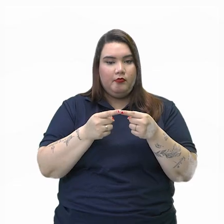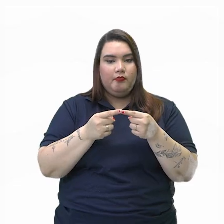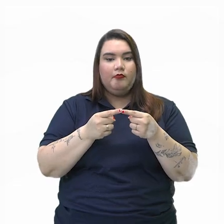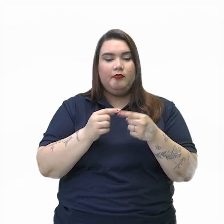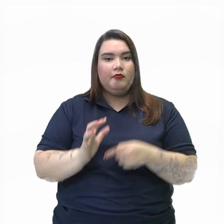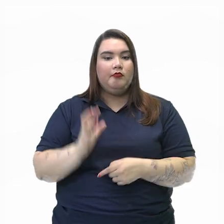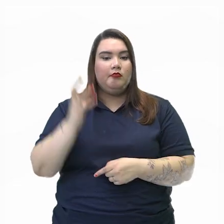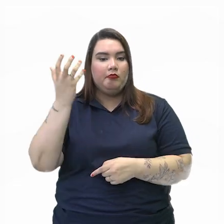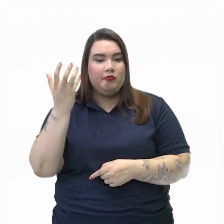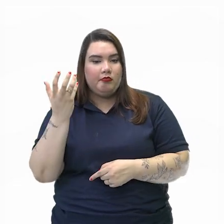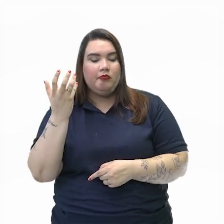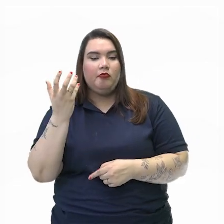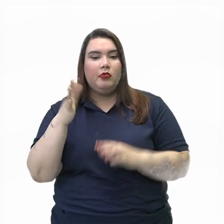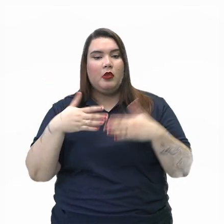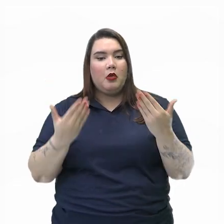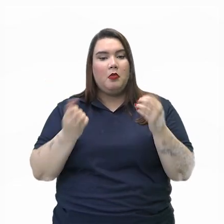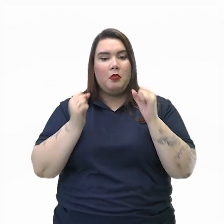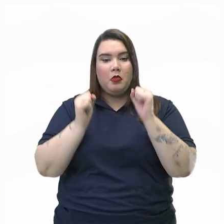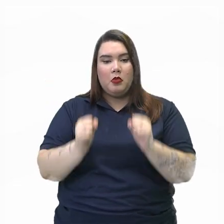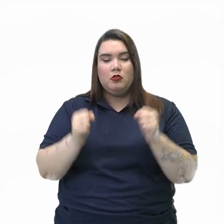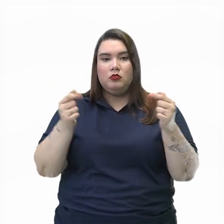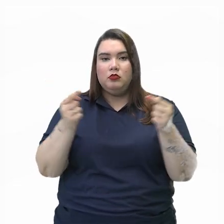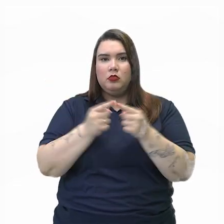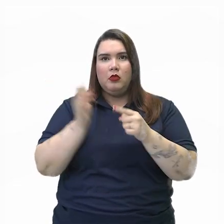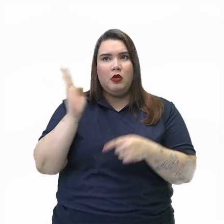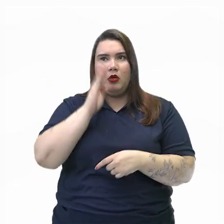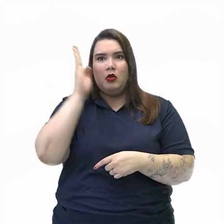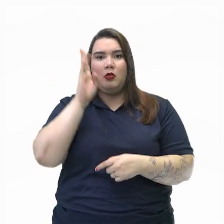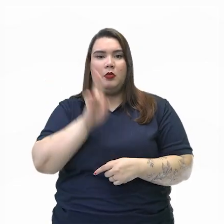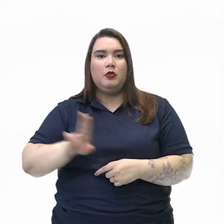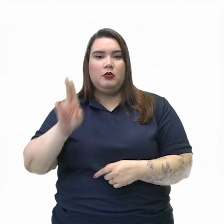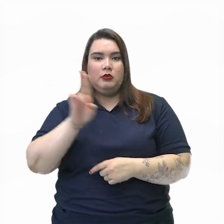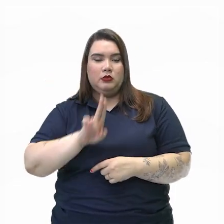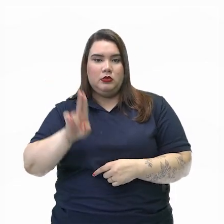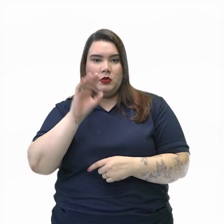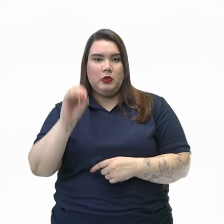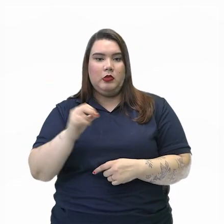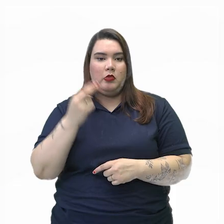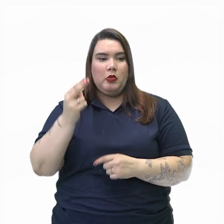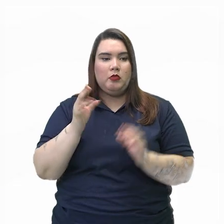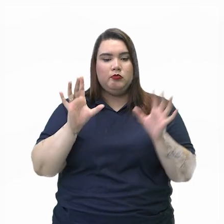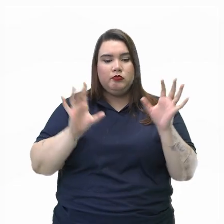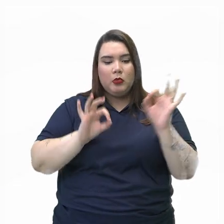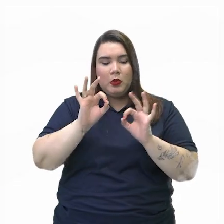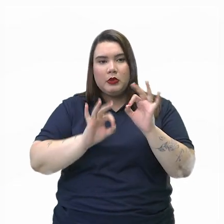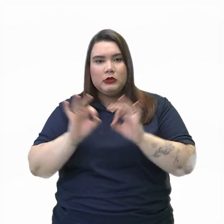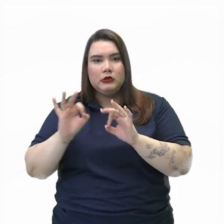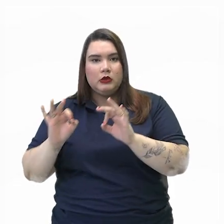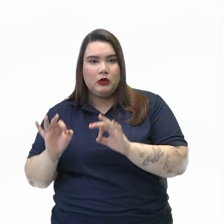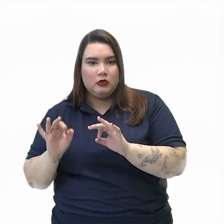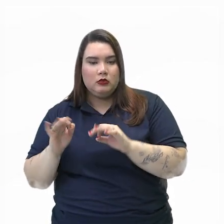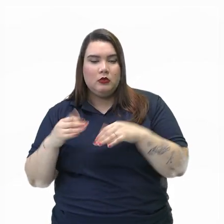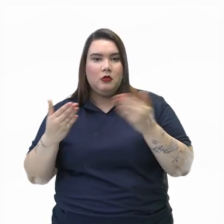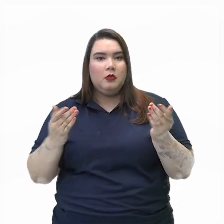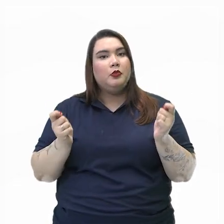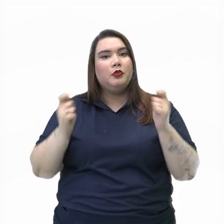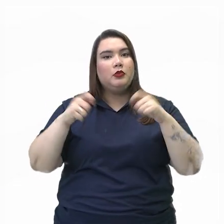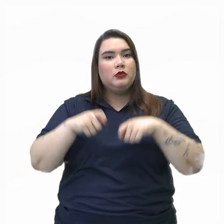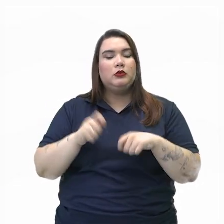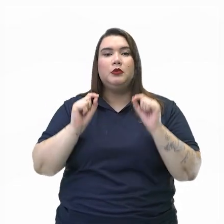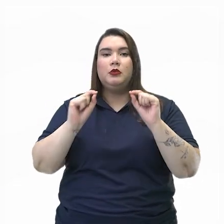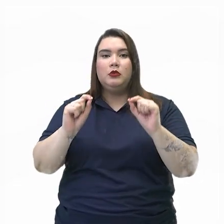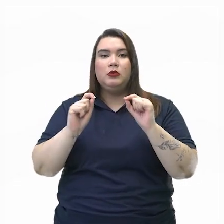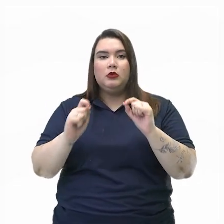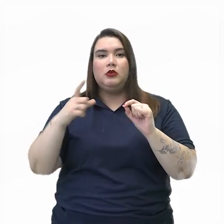só, corrente contínua, e pode ser imediatamente usada ou armazenada,